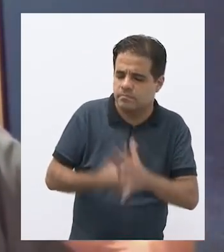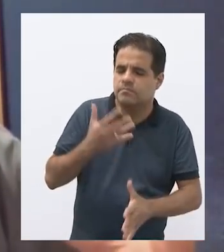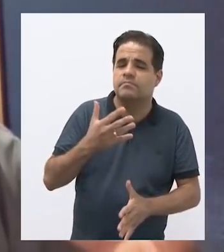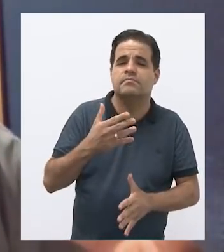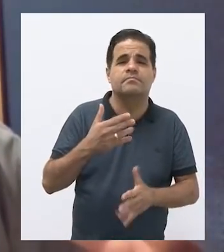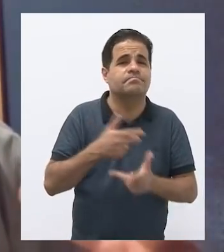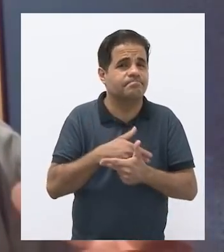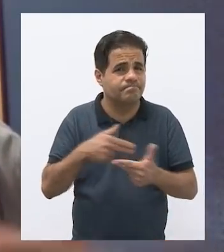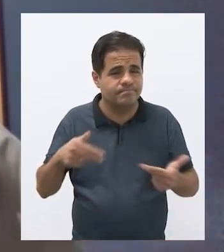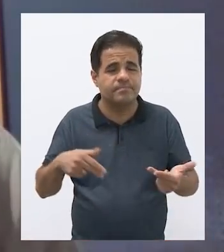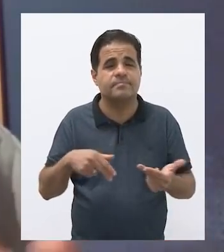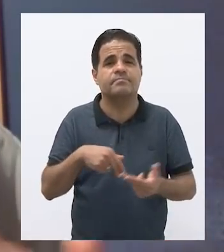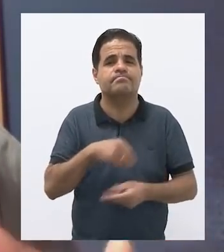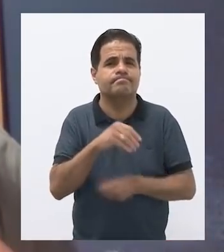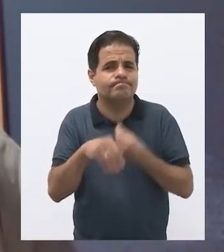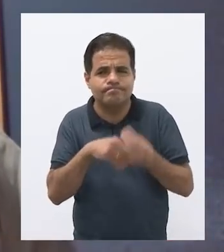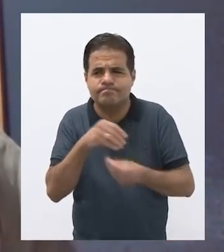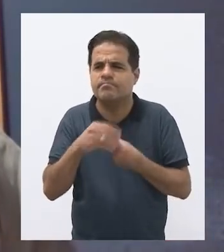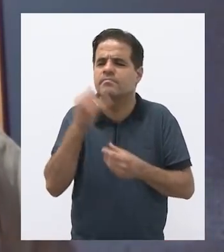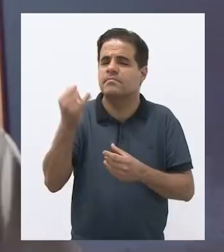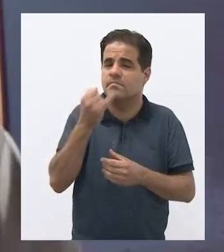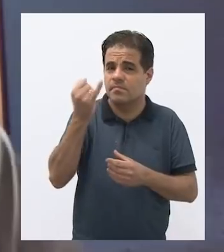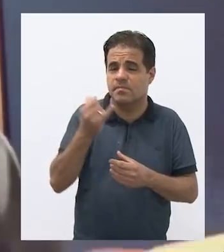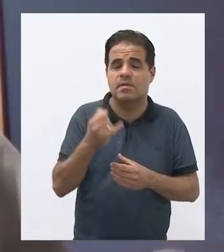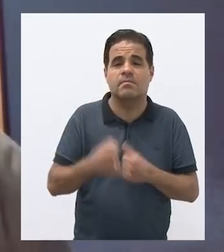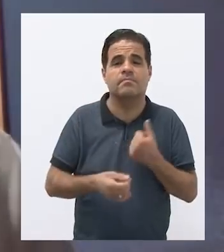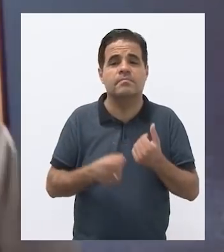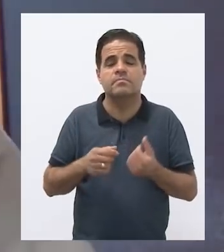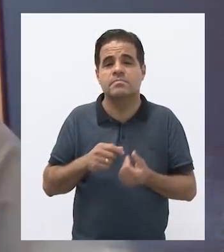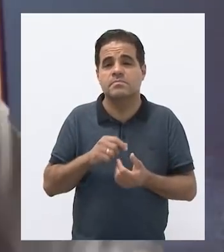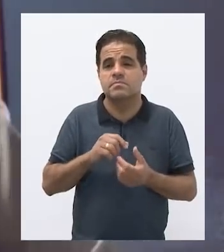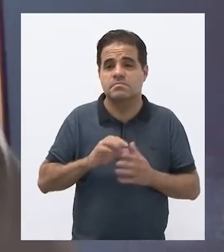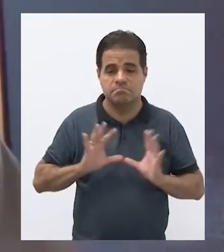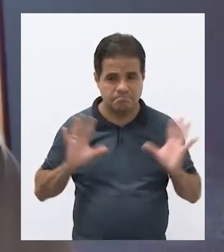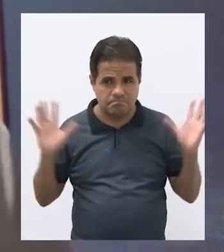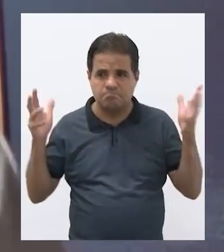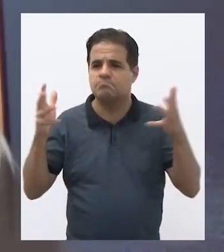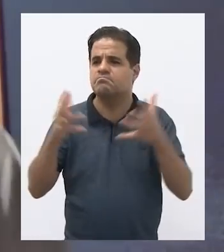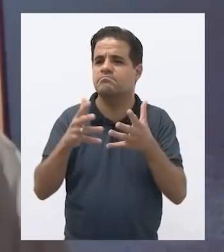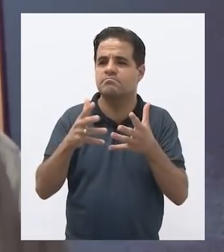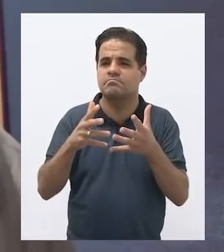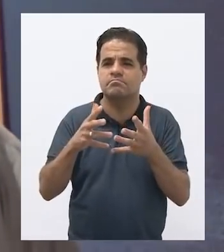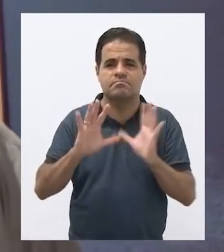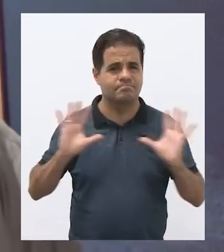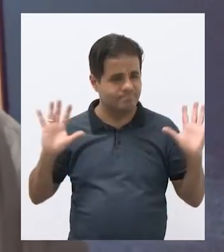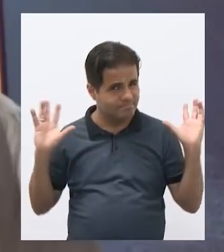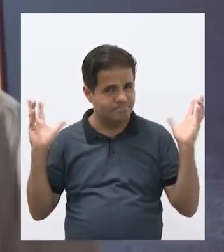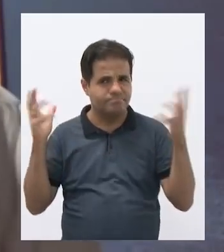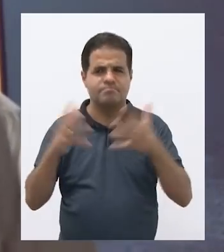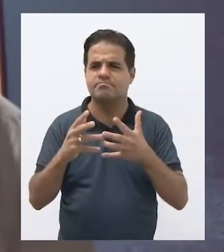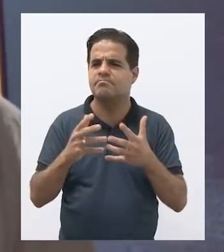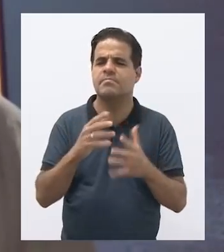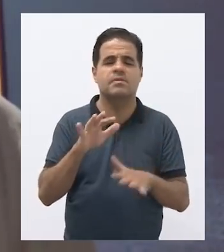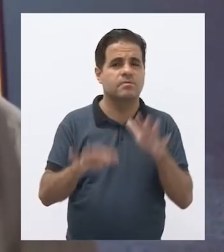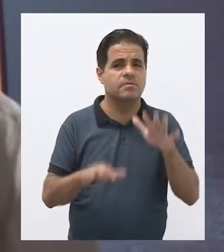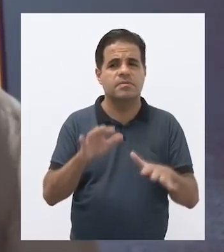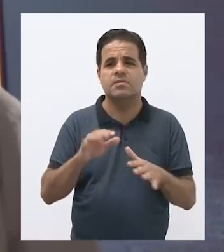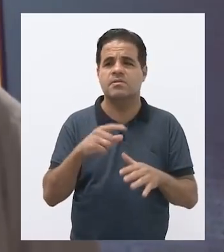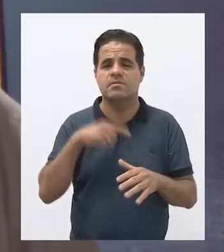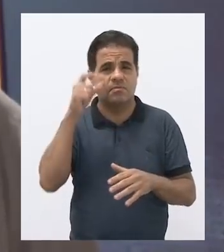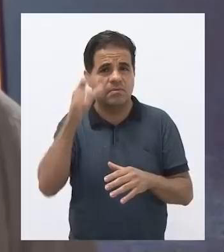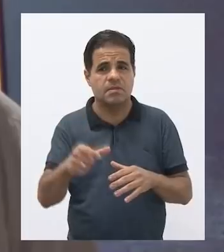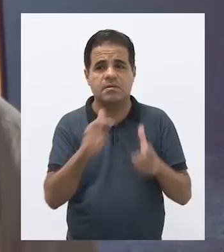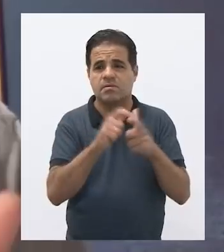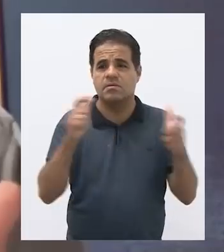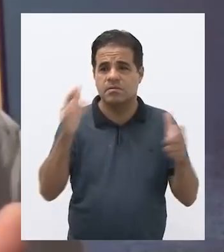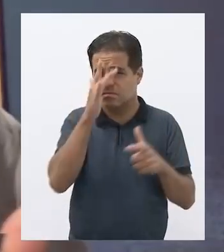nichos. Ela é essencialmente feita para que as bolhas se aglutinem. Então, muito provavelmente, os interesses da